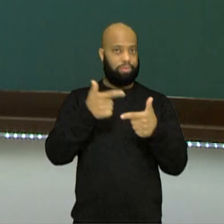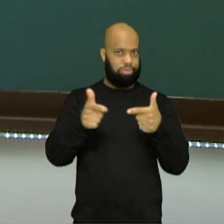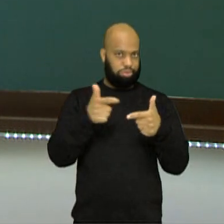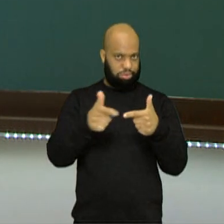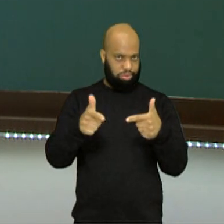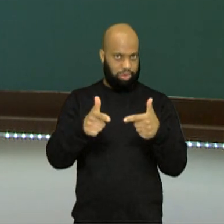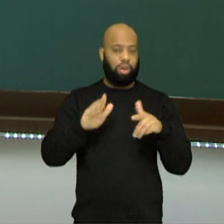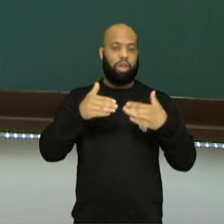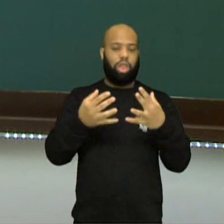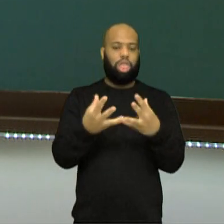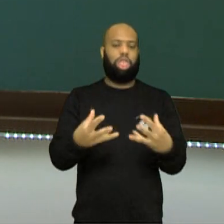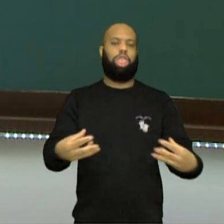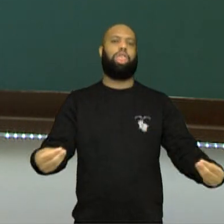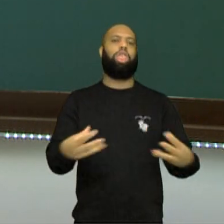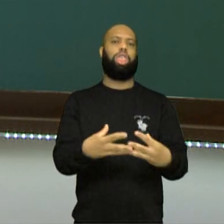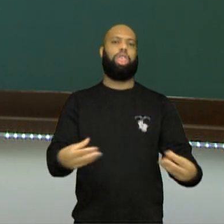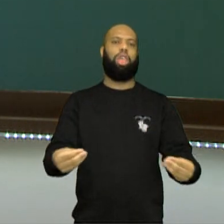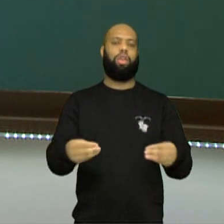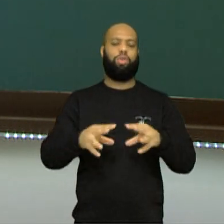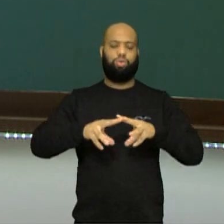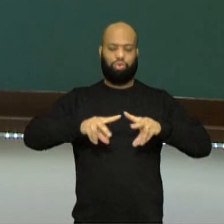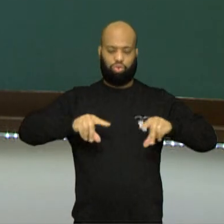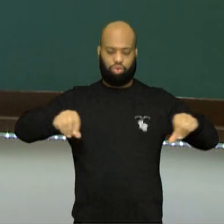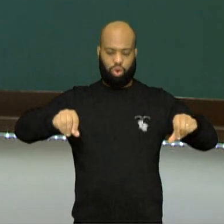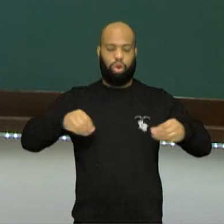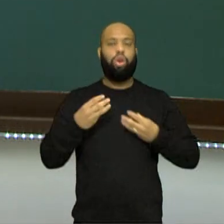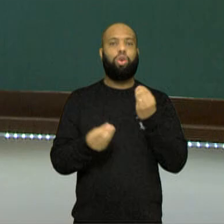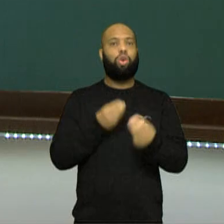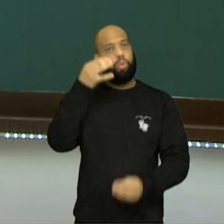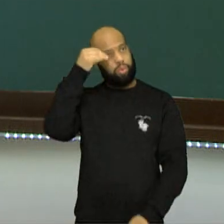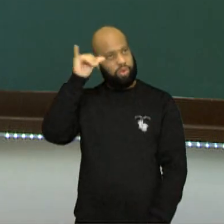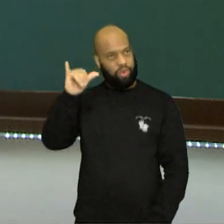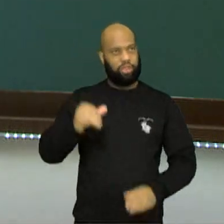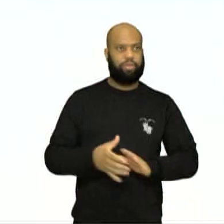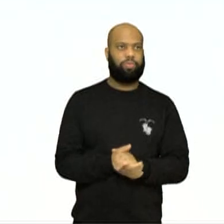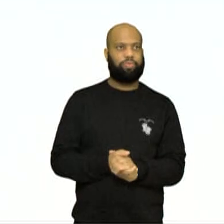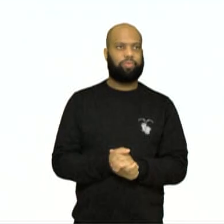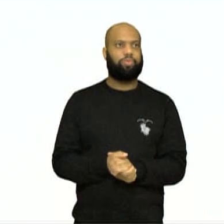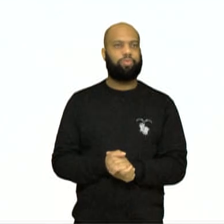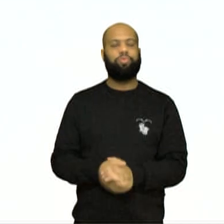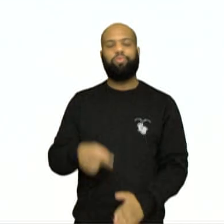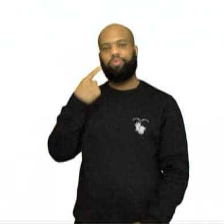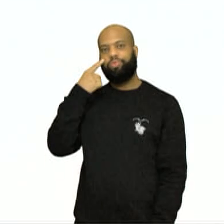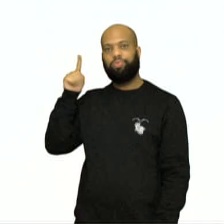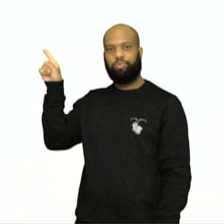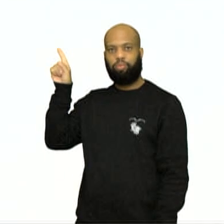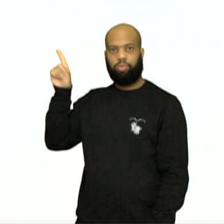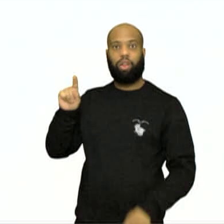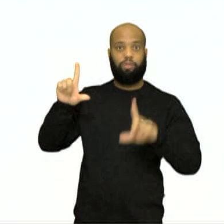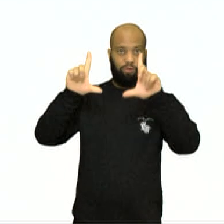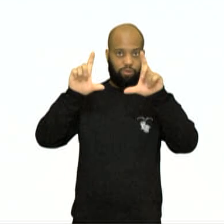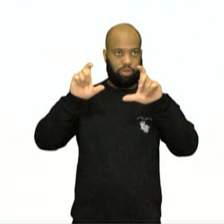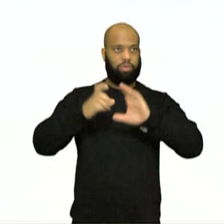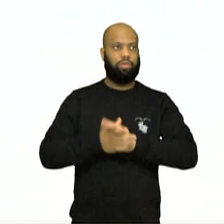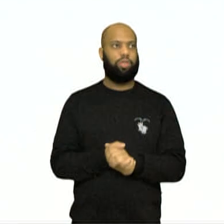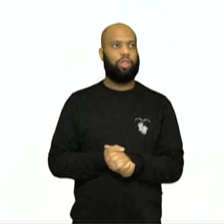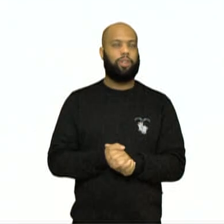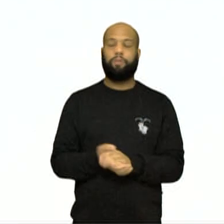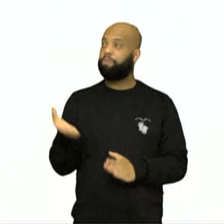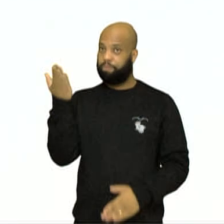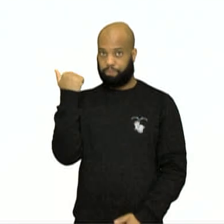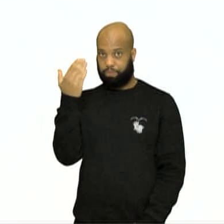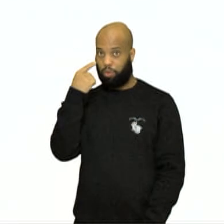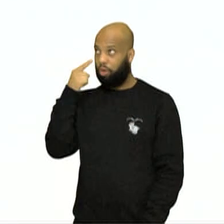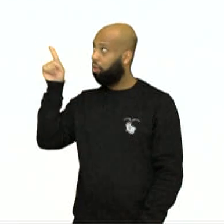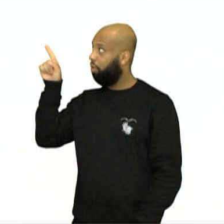sua degradação. Como evitar isso? Então acompanhem comigo nessa imagem. Vamos olhar de pertinho? Então chega aqui